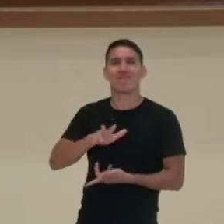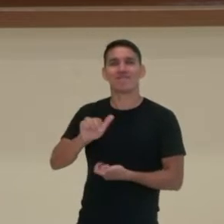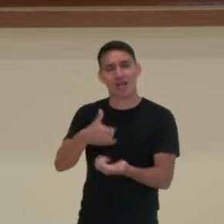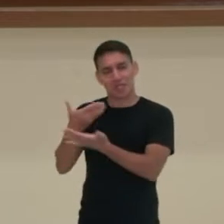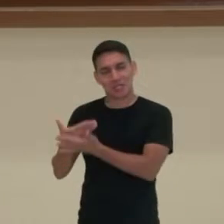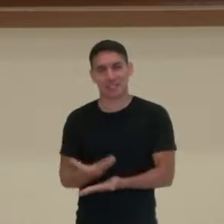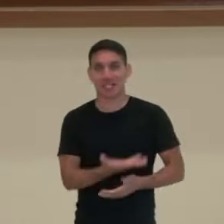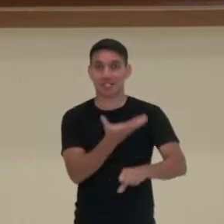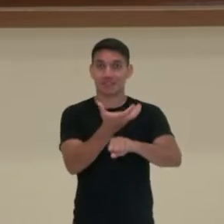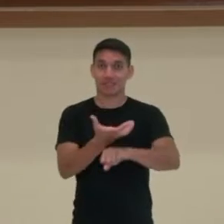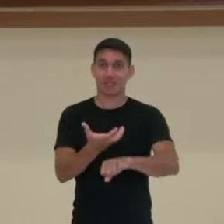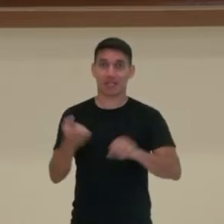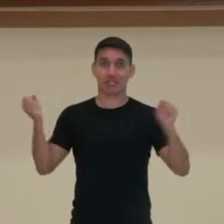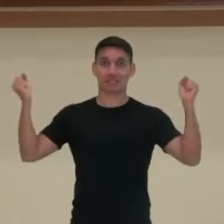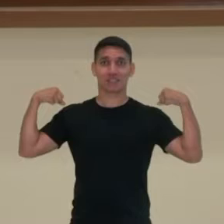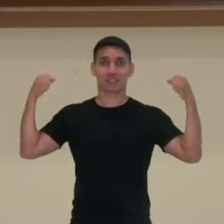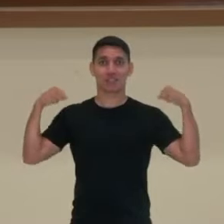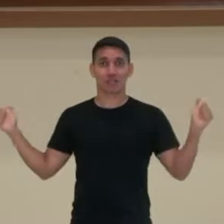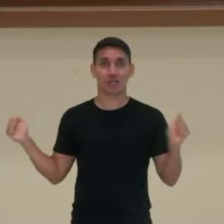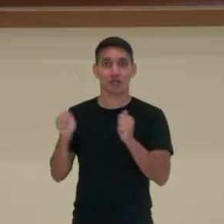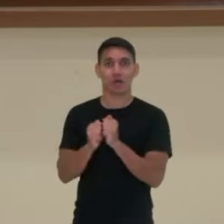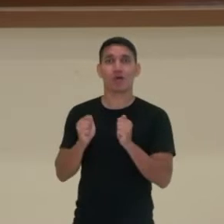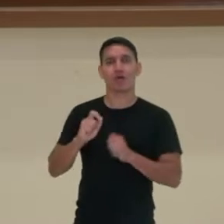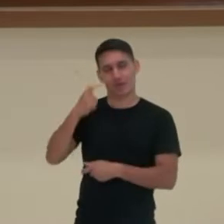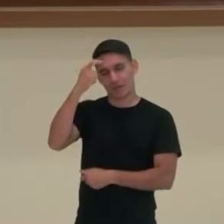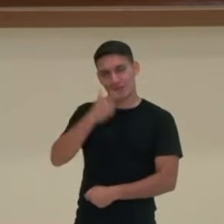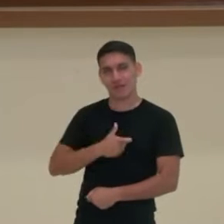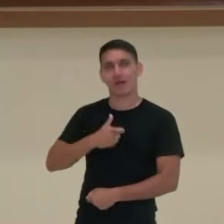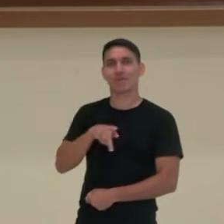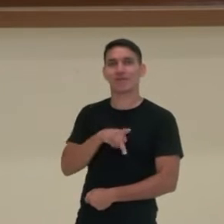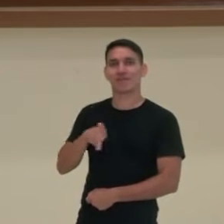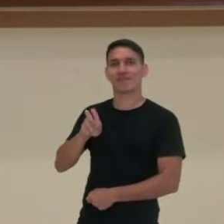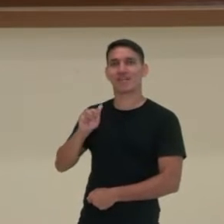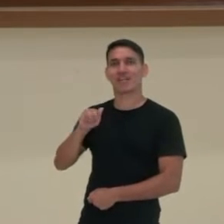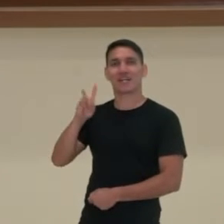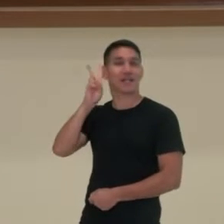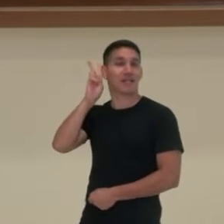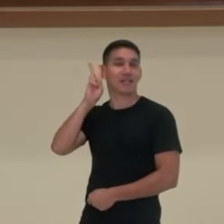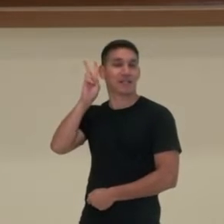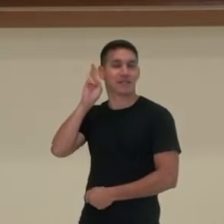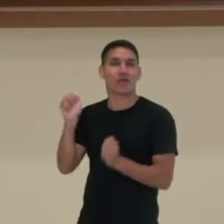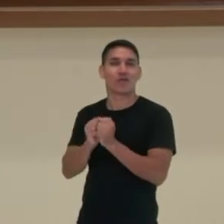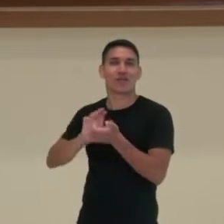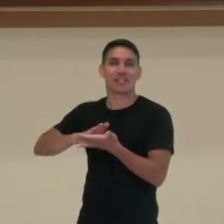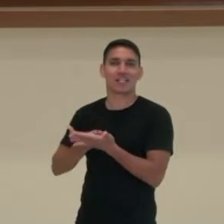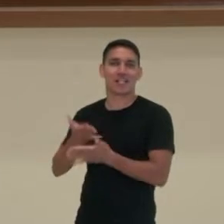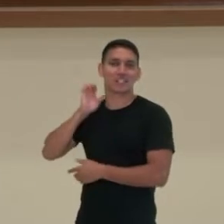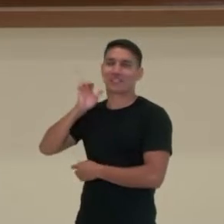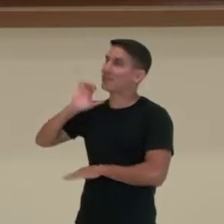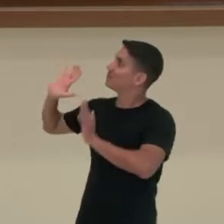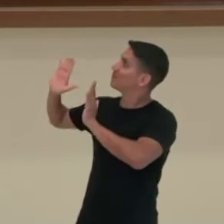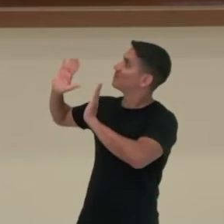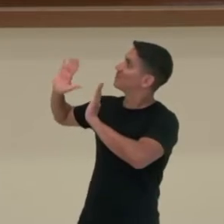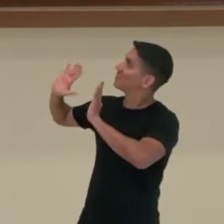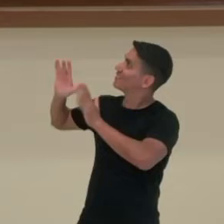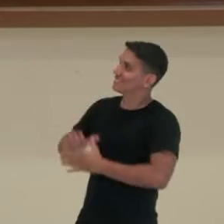aula de Educação Física, comigo, professora Vanessa, e com o nosso intérprete Ezion. Tudo bem, Ezion?